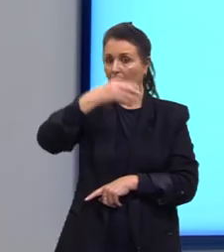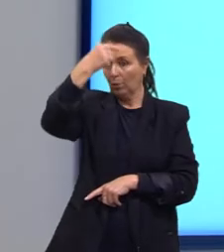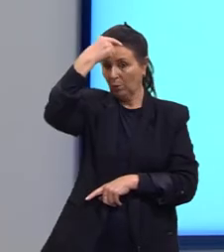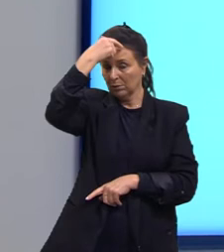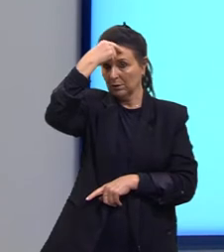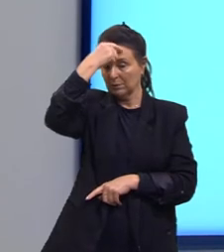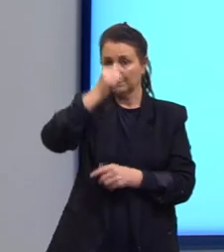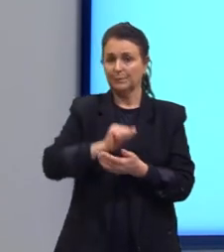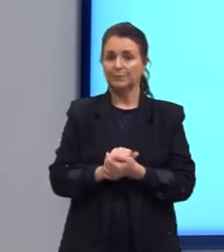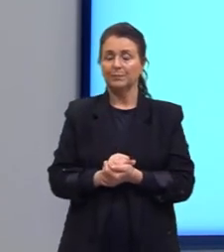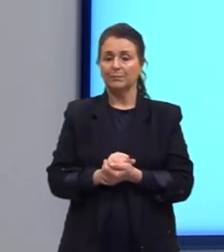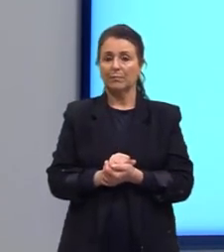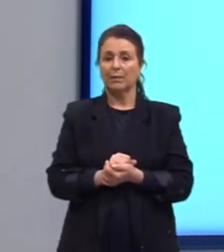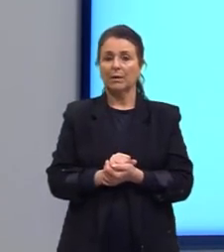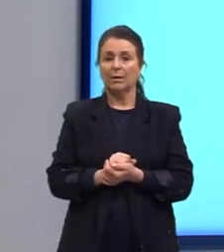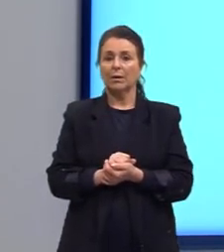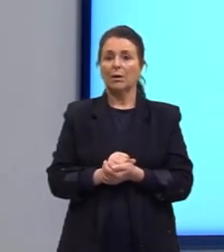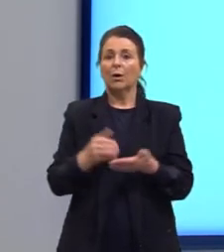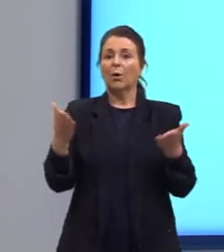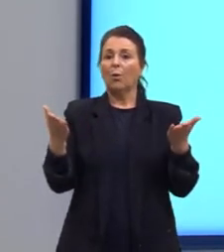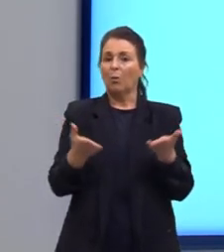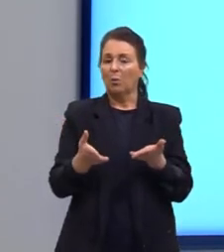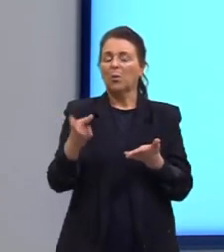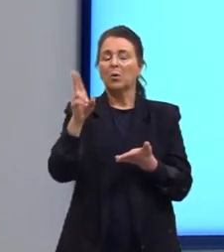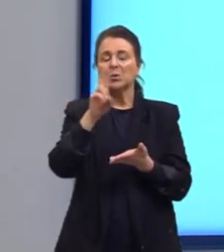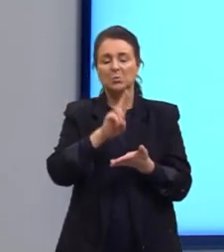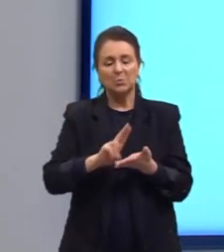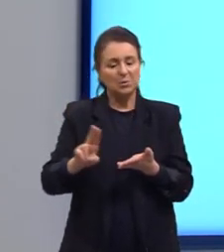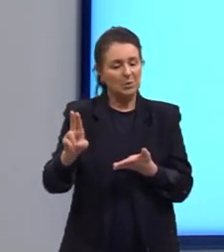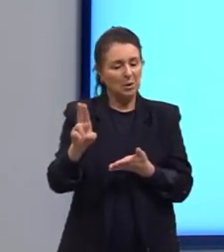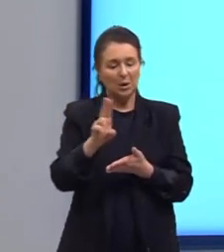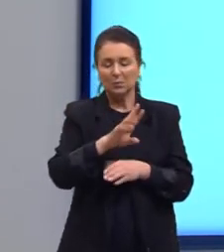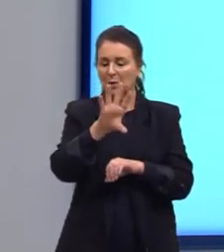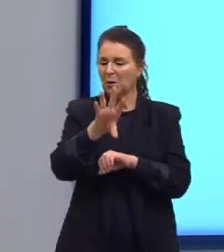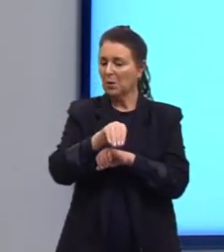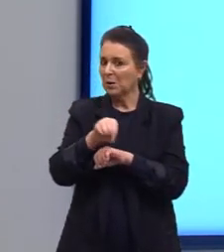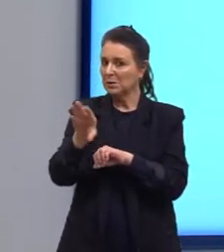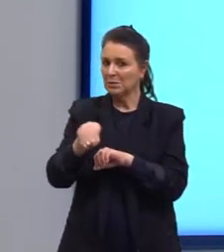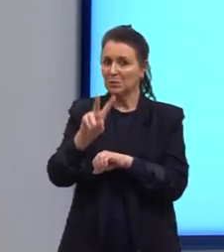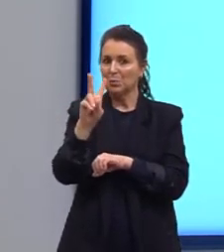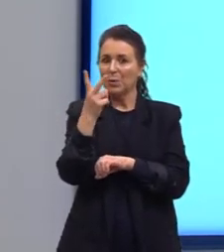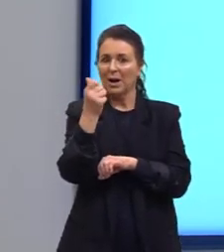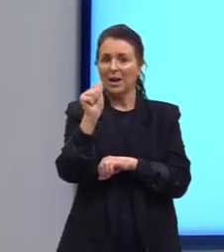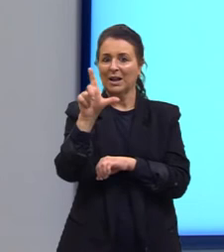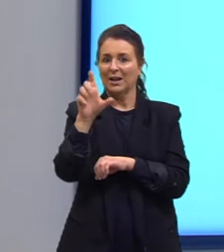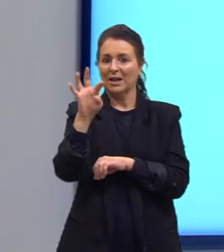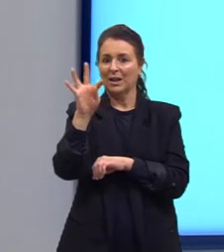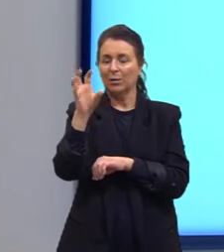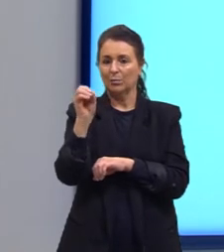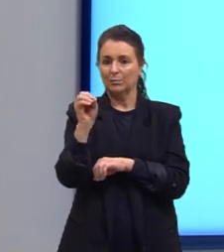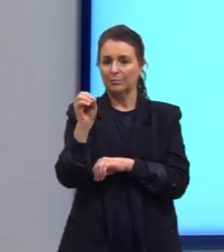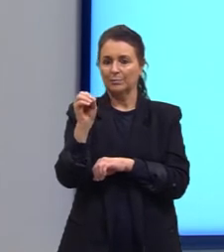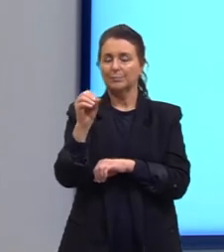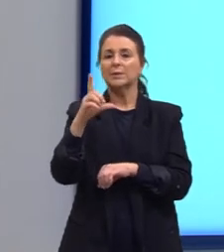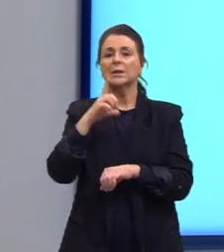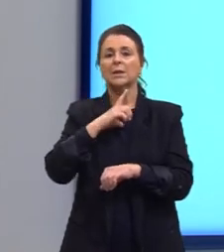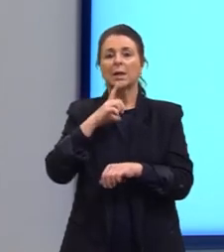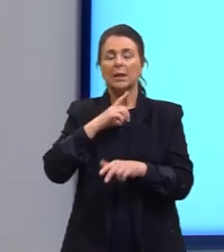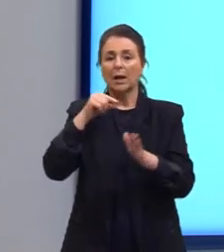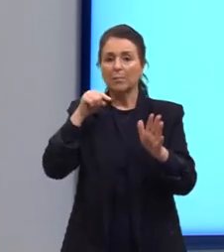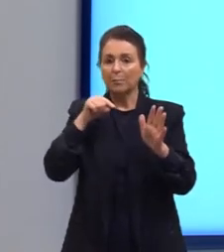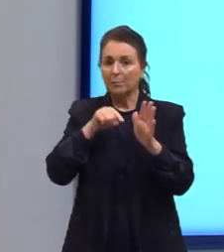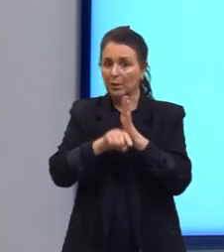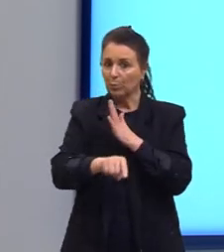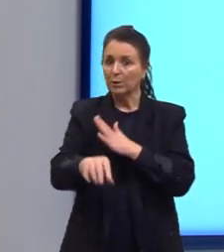bom onde nós aplicamos todos estes conhecimentos de aleito orgânico é muito cobrado em questões principalmente